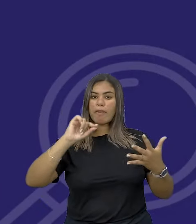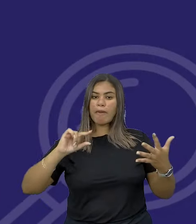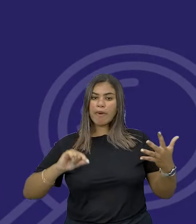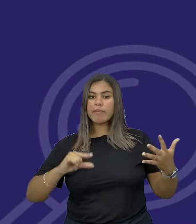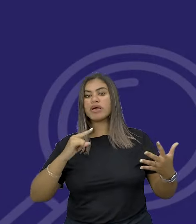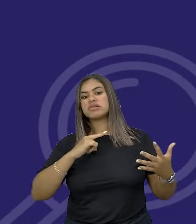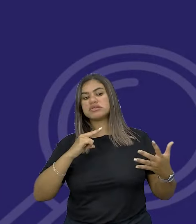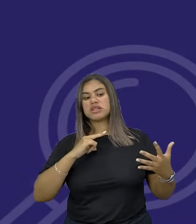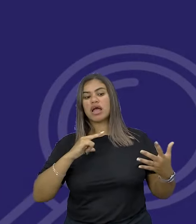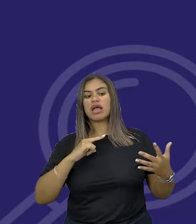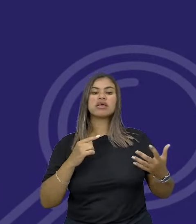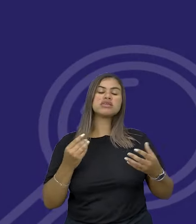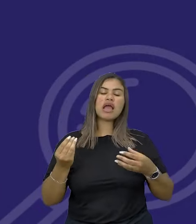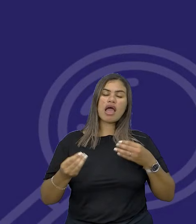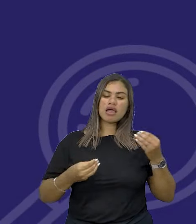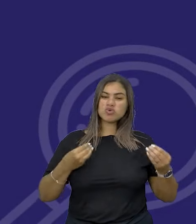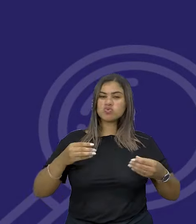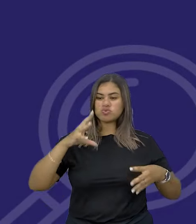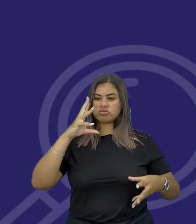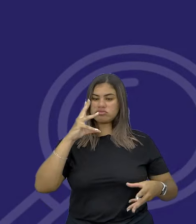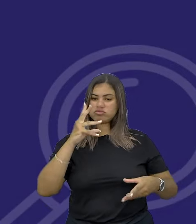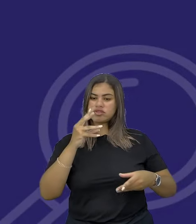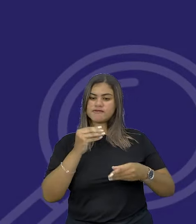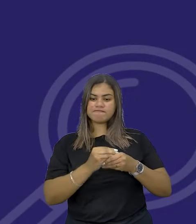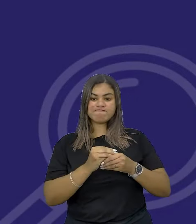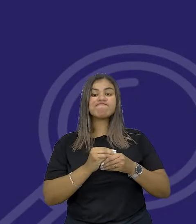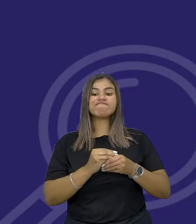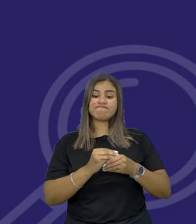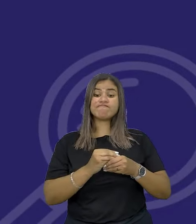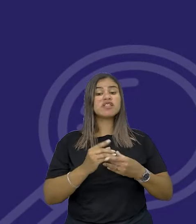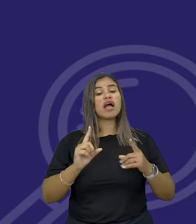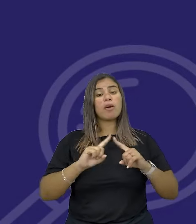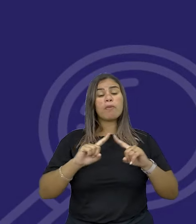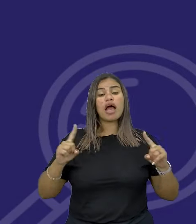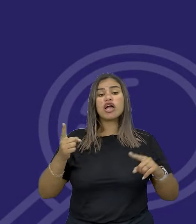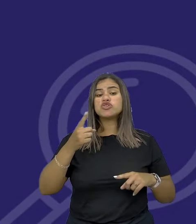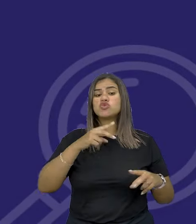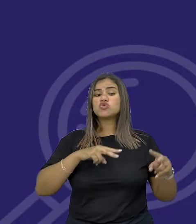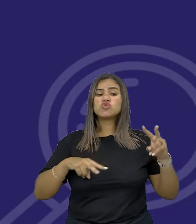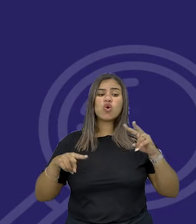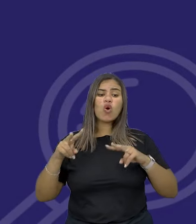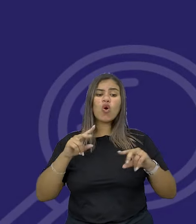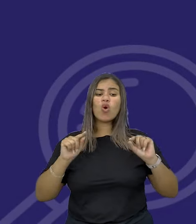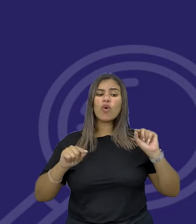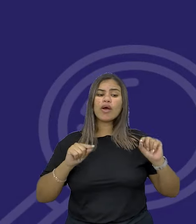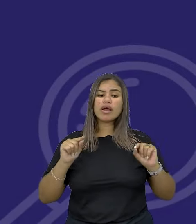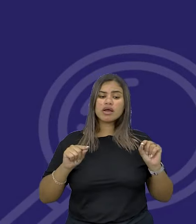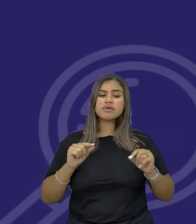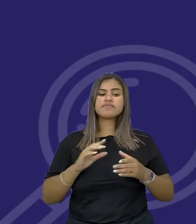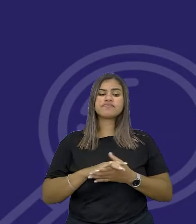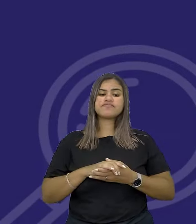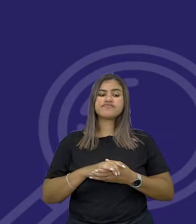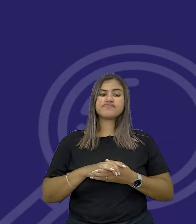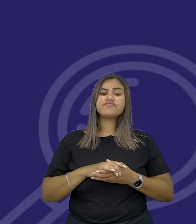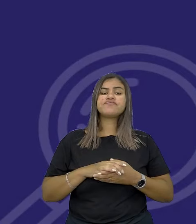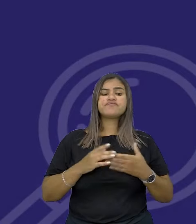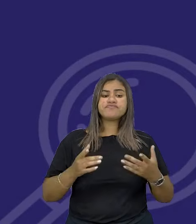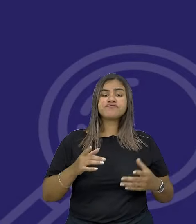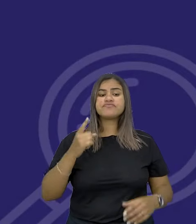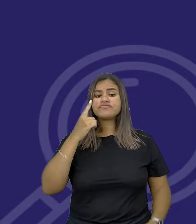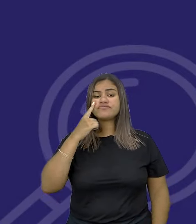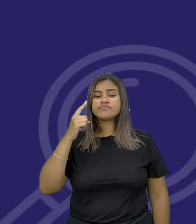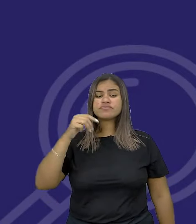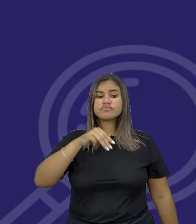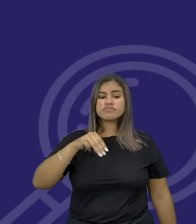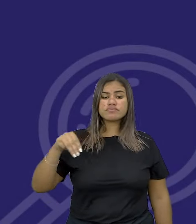e ele vai chegar a um consenso de qual que é a certa. Mas olha para nós, vamos discutir o que é um milímetro, o que é um micrômetro, o que é um nanômetro, o